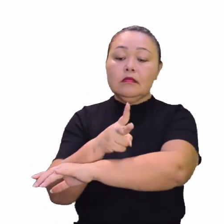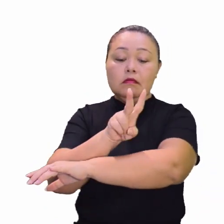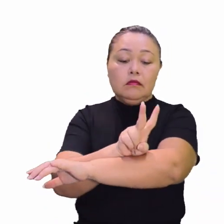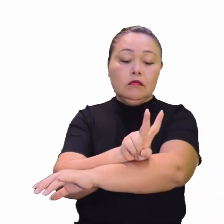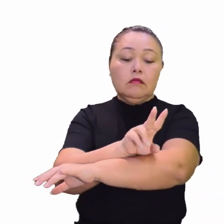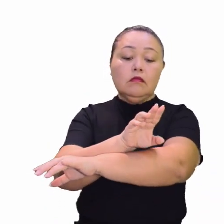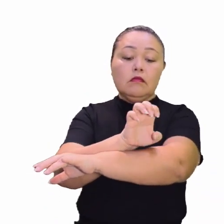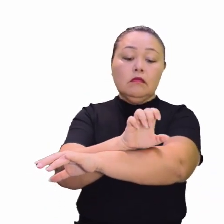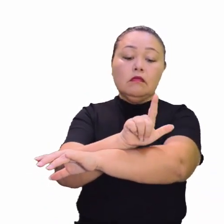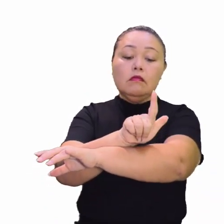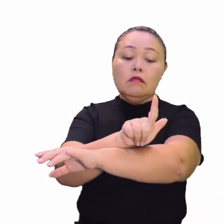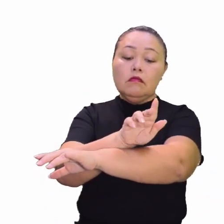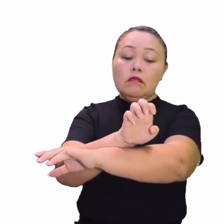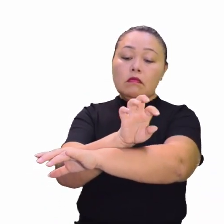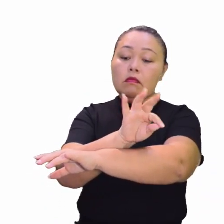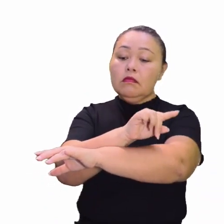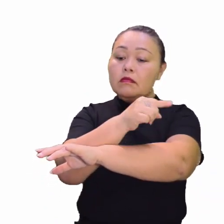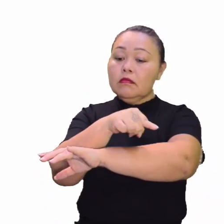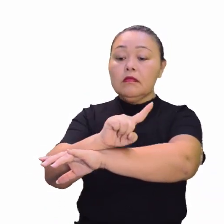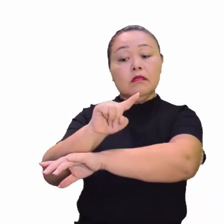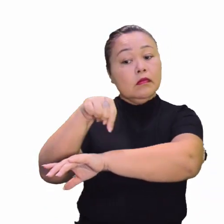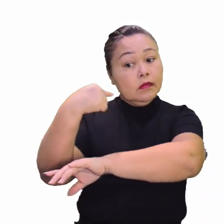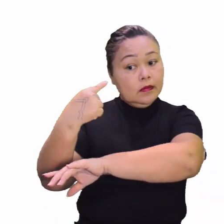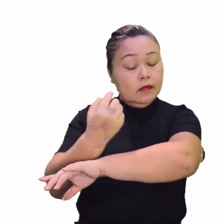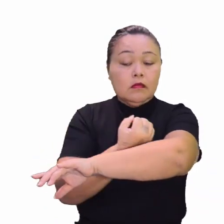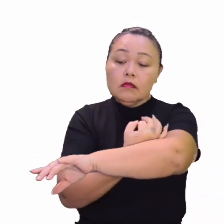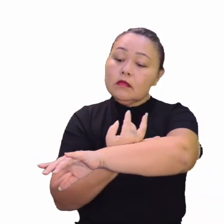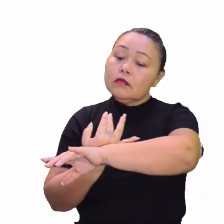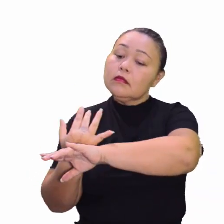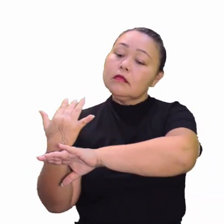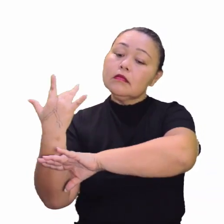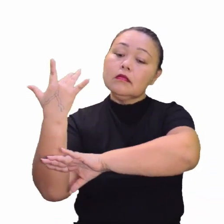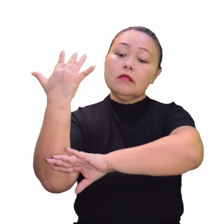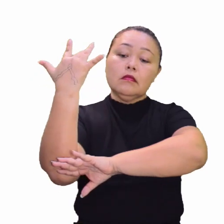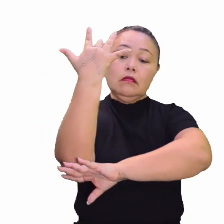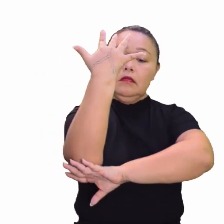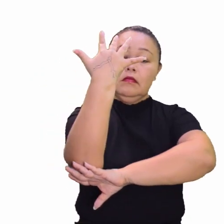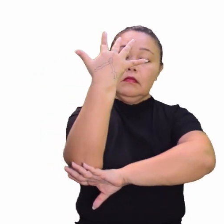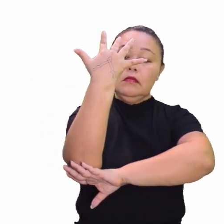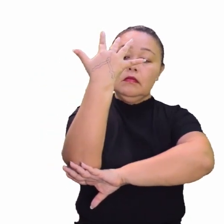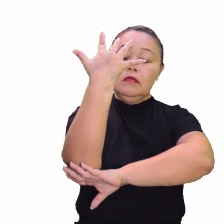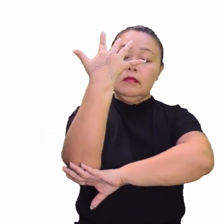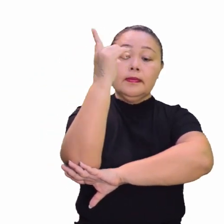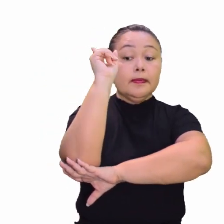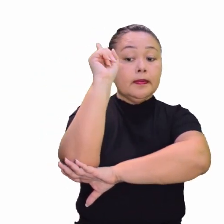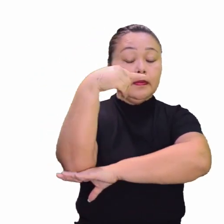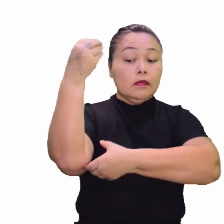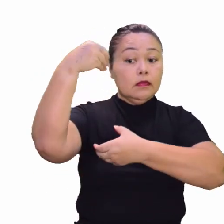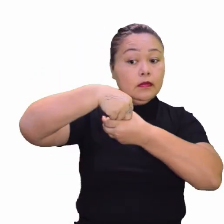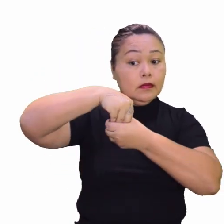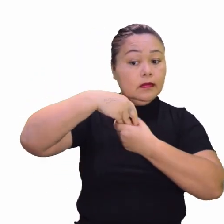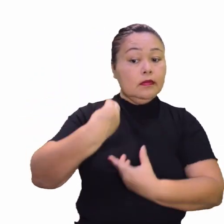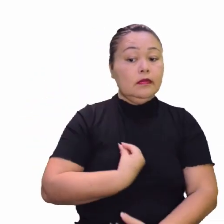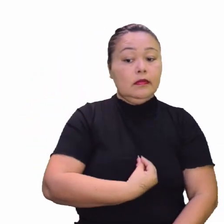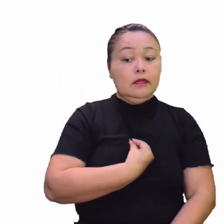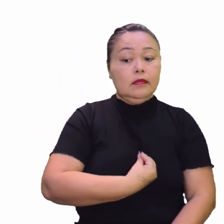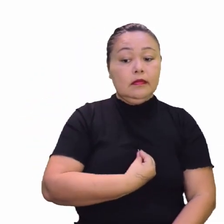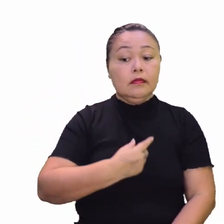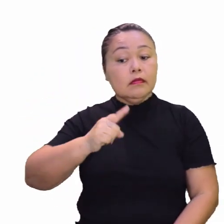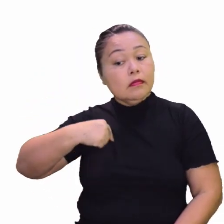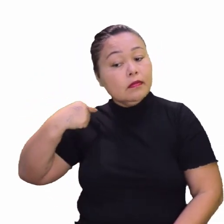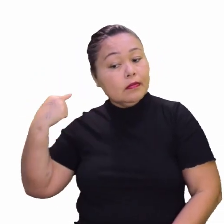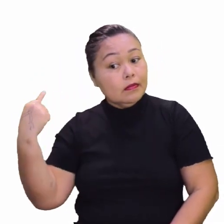Se, Rogério, estamos falando que a vegetação é parte da vida,